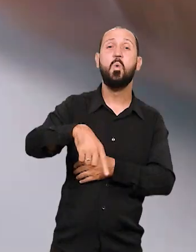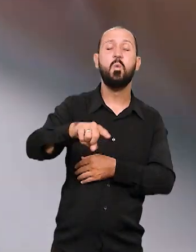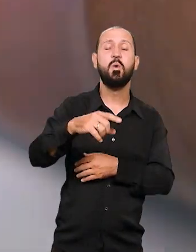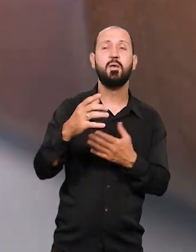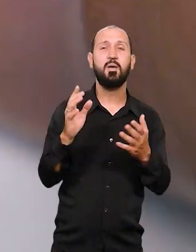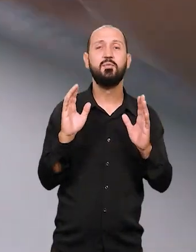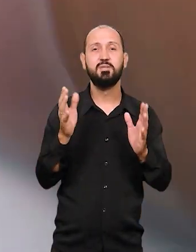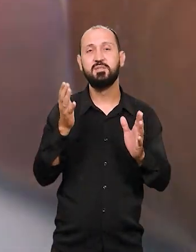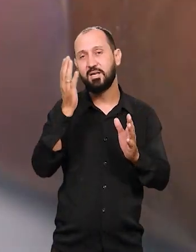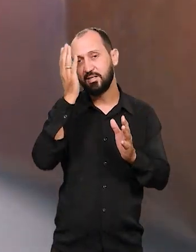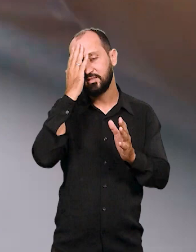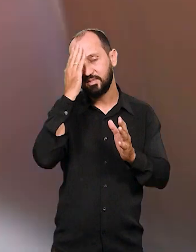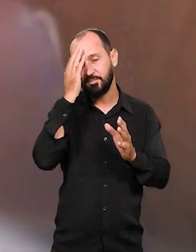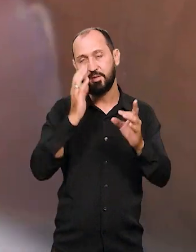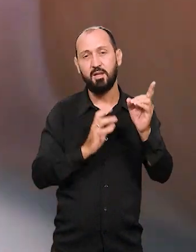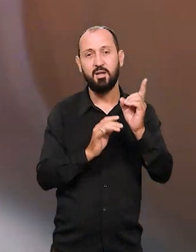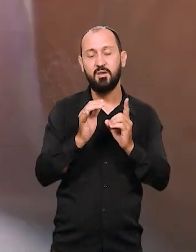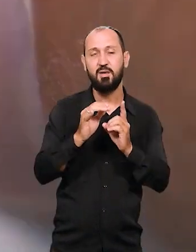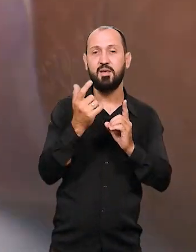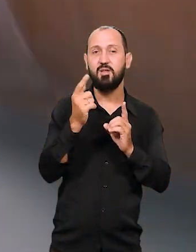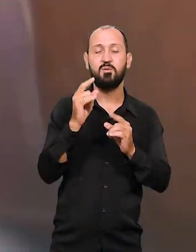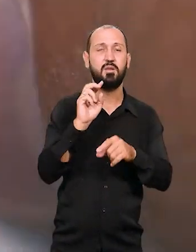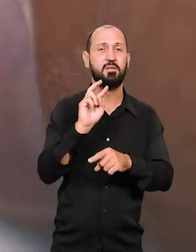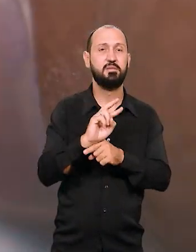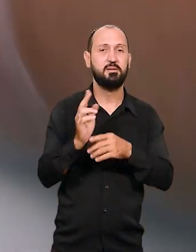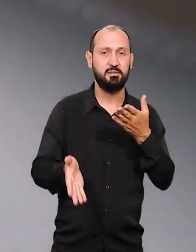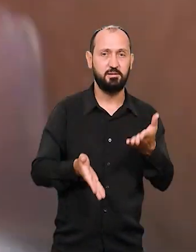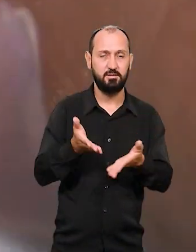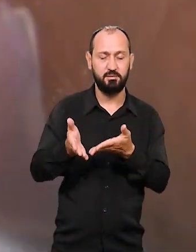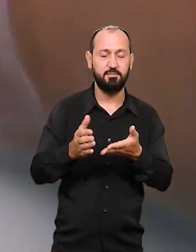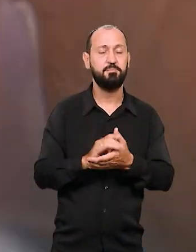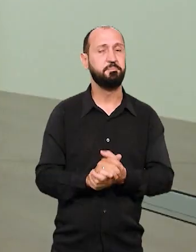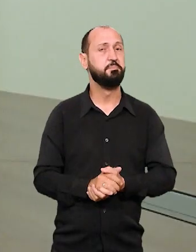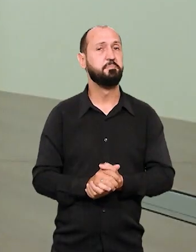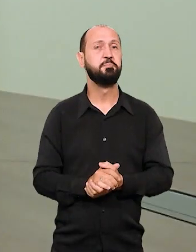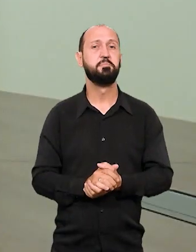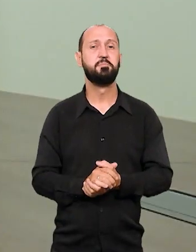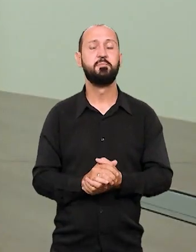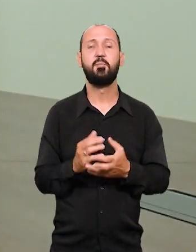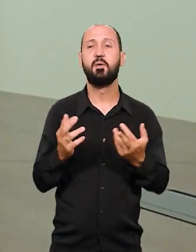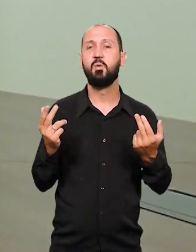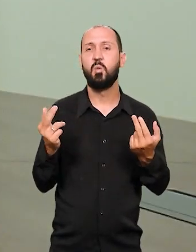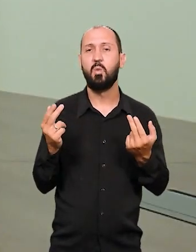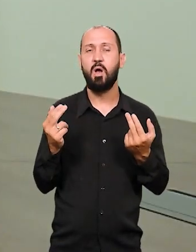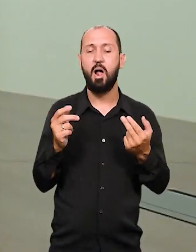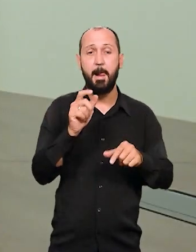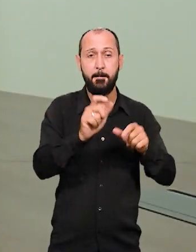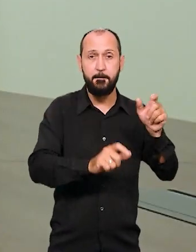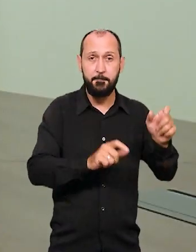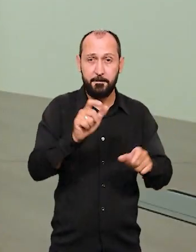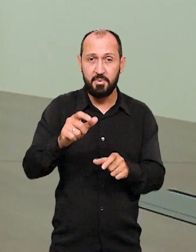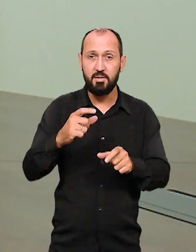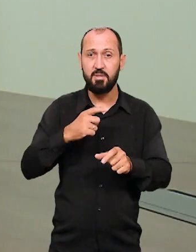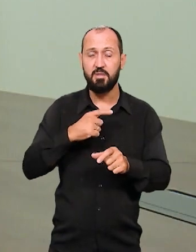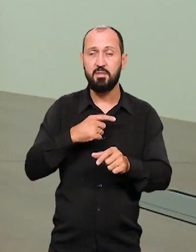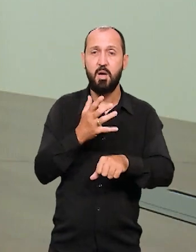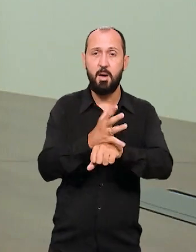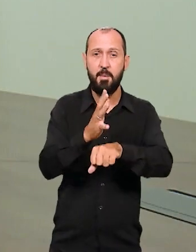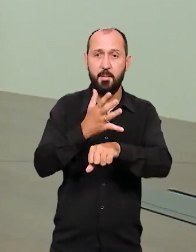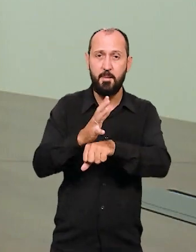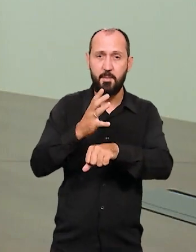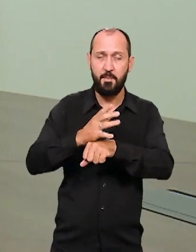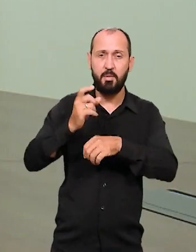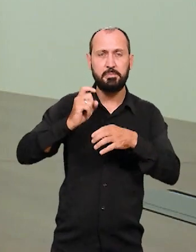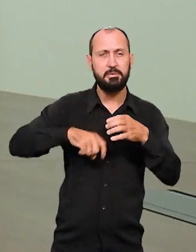ou com quem você sabe que tem HIV e não está se tratando, né? Mesma coisa, as pessoas que têm